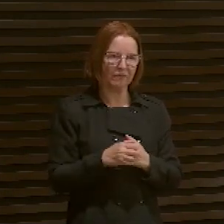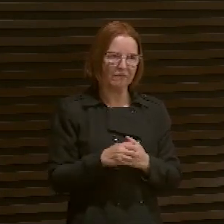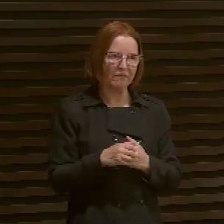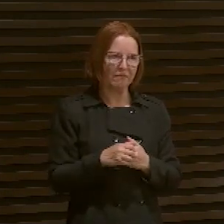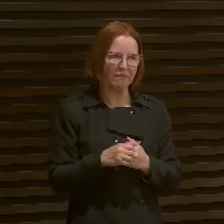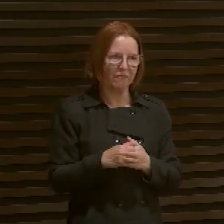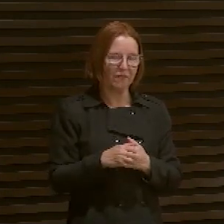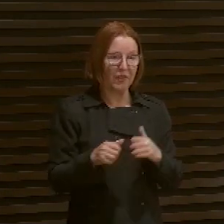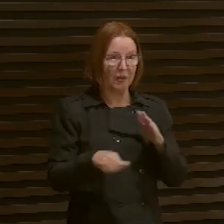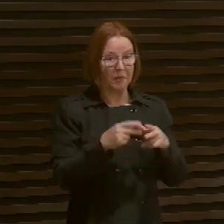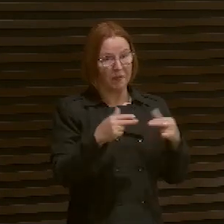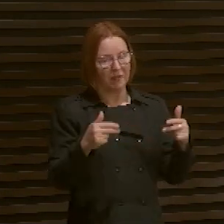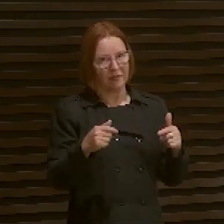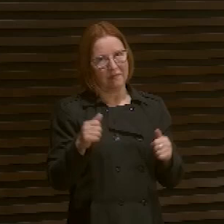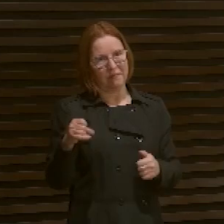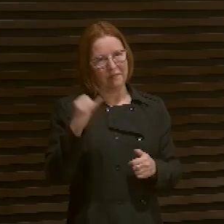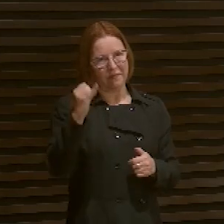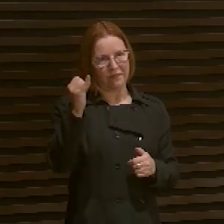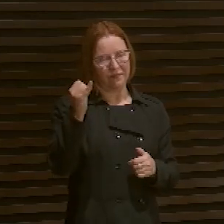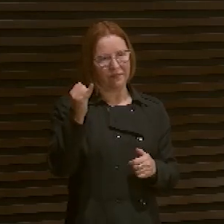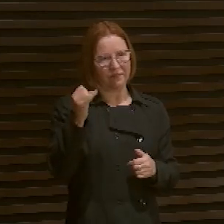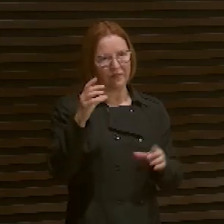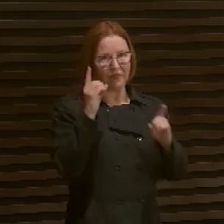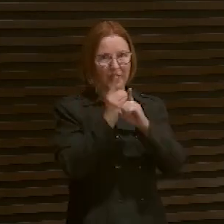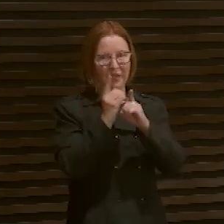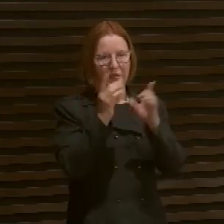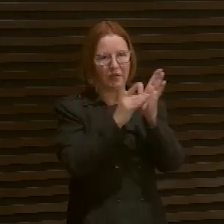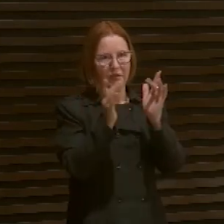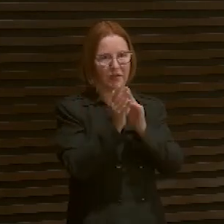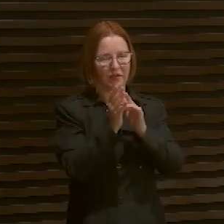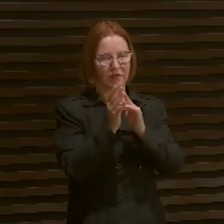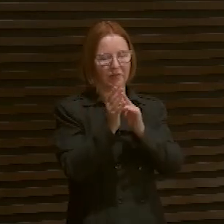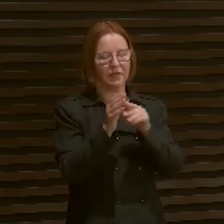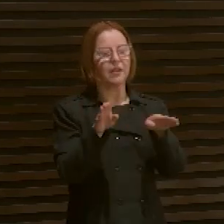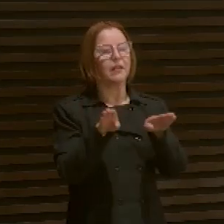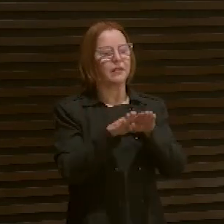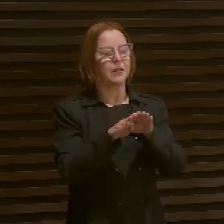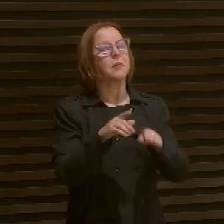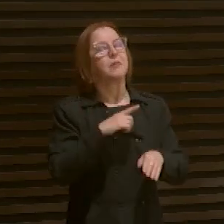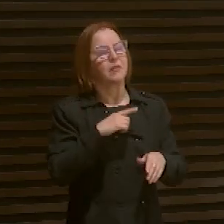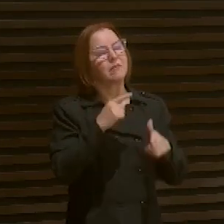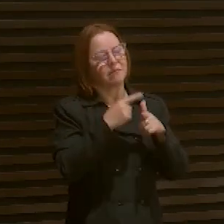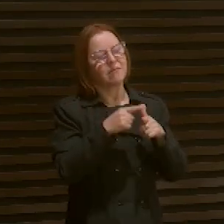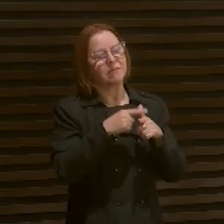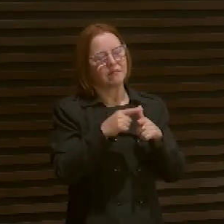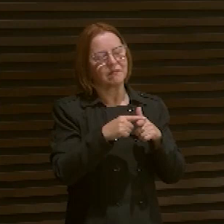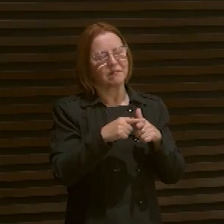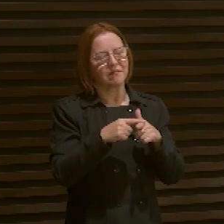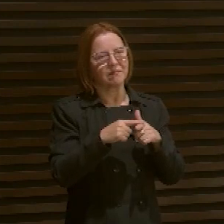primeiro princípio importante. Os discípulos de Jesus não estão imunes às tempestades da vida.